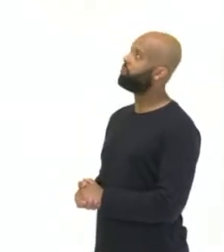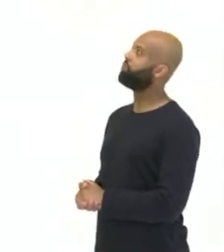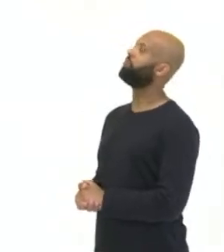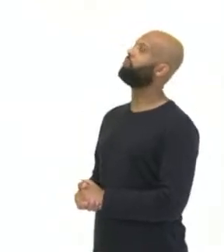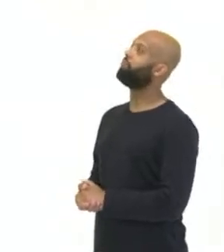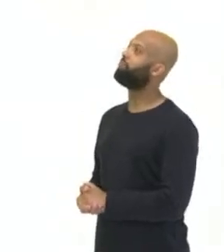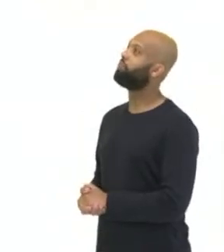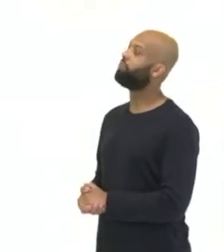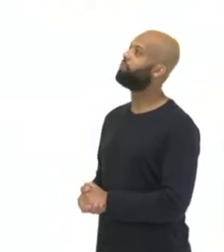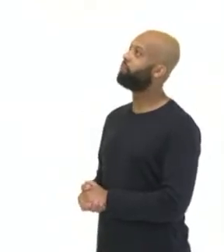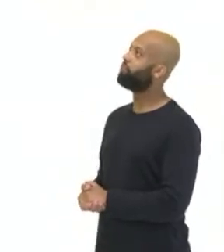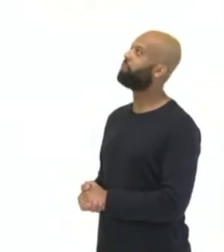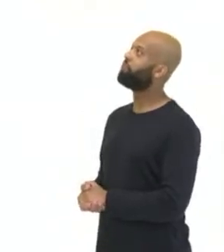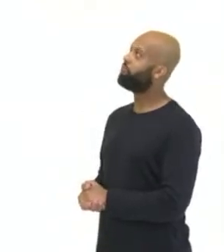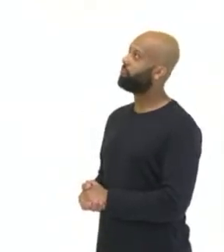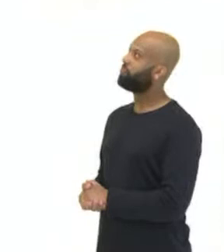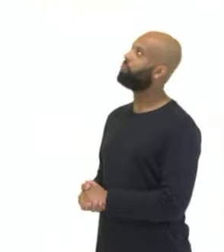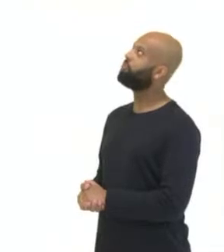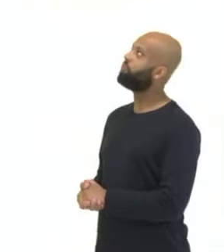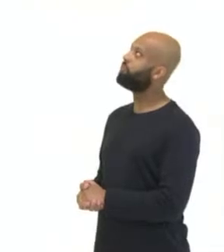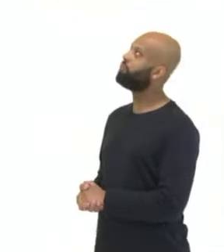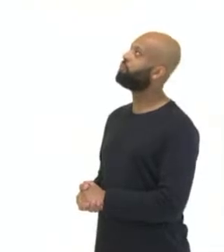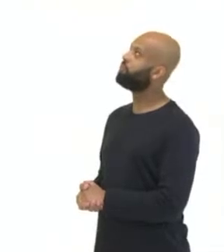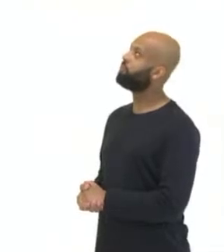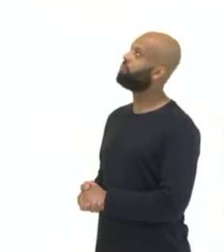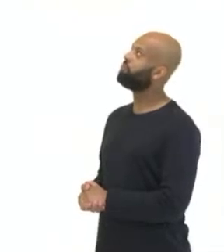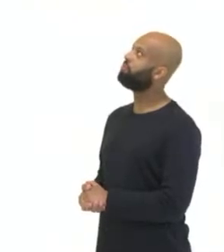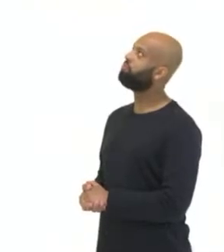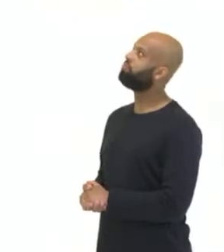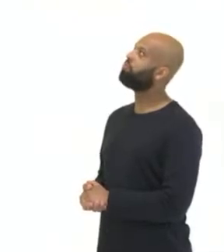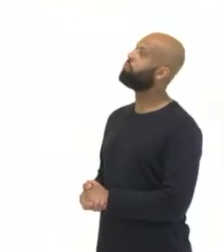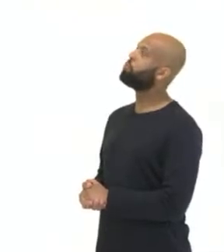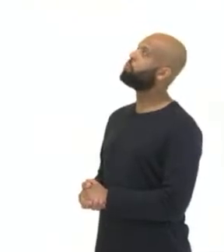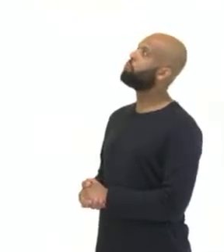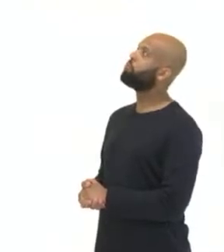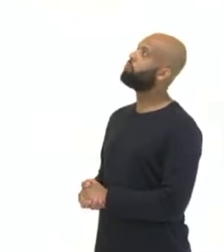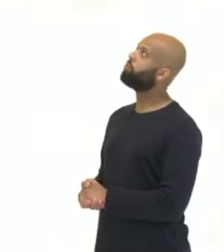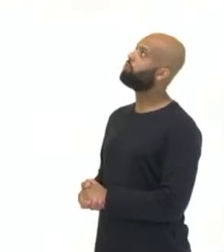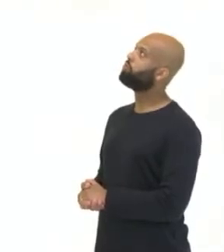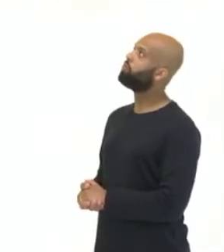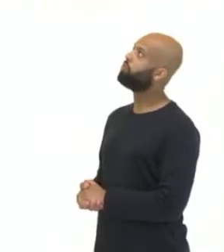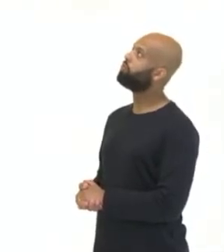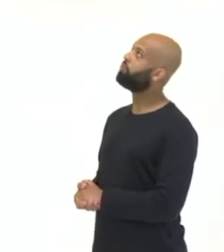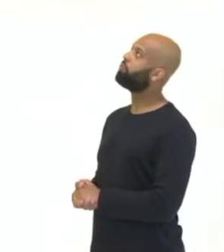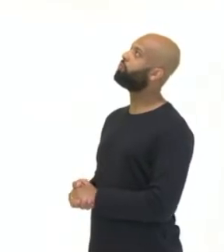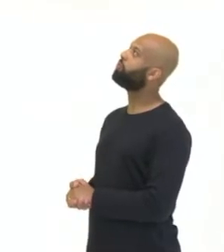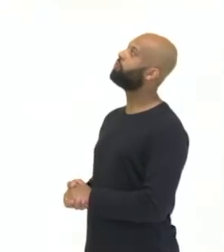que importa. A coisa foi assim como eu tinha começado a lhes contar.